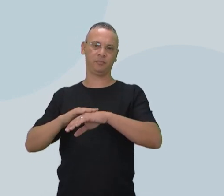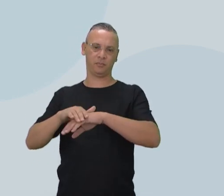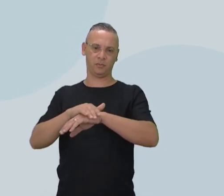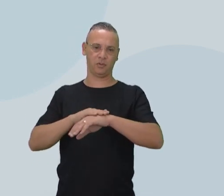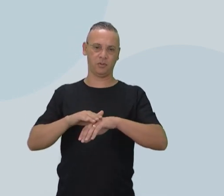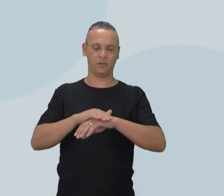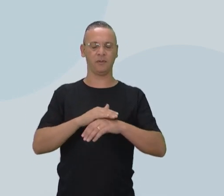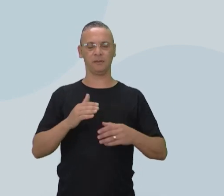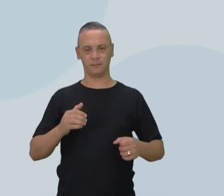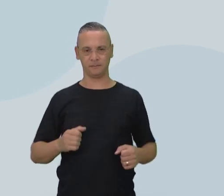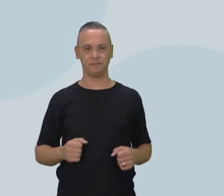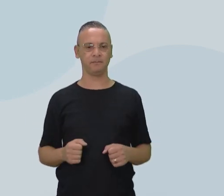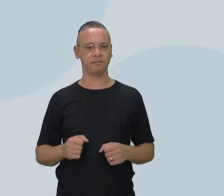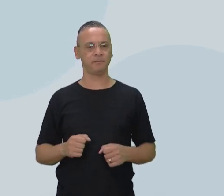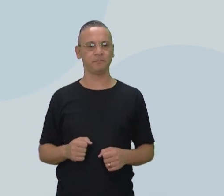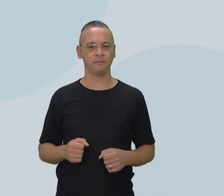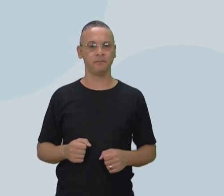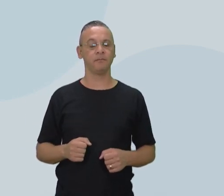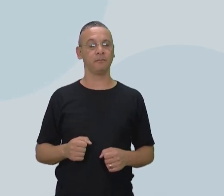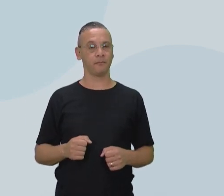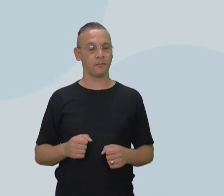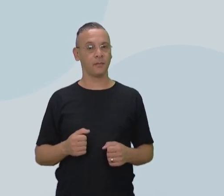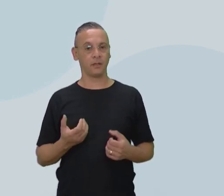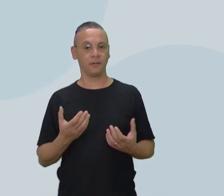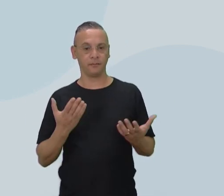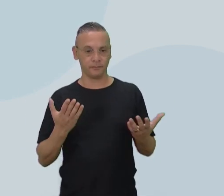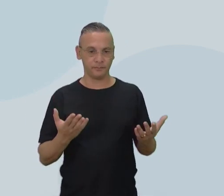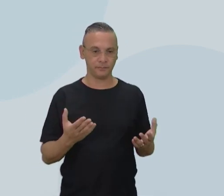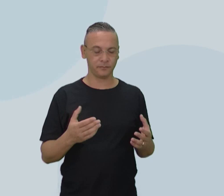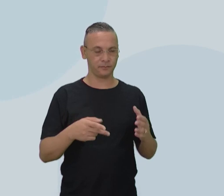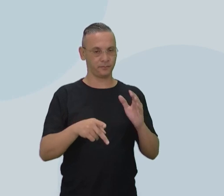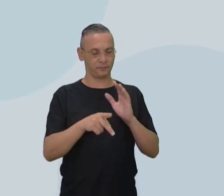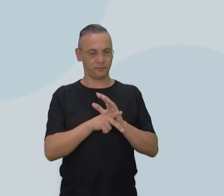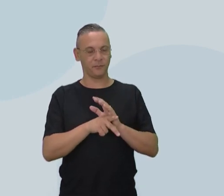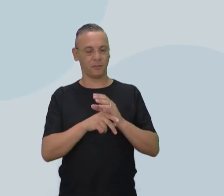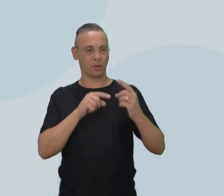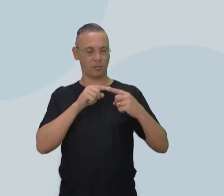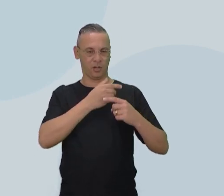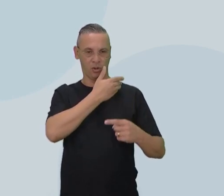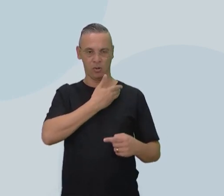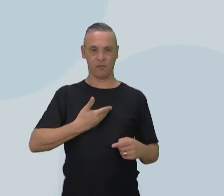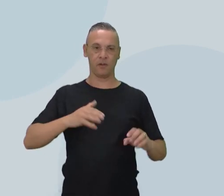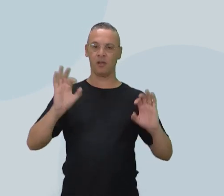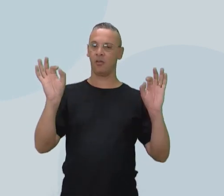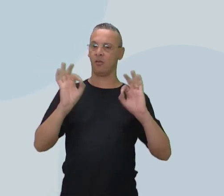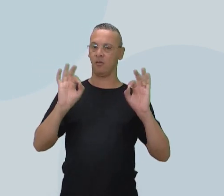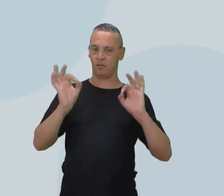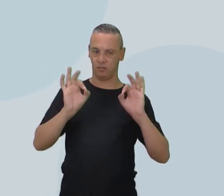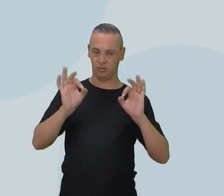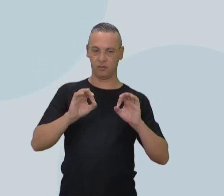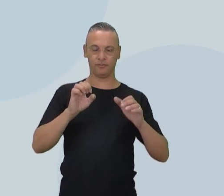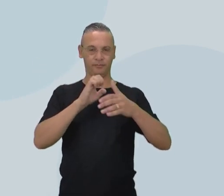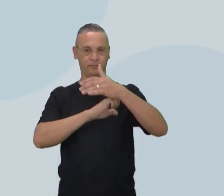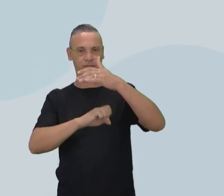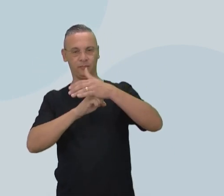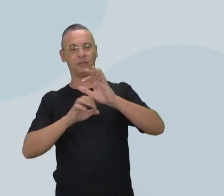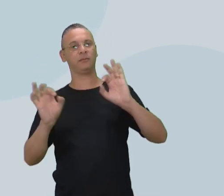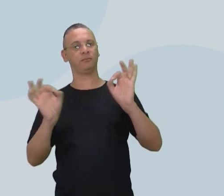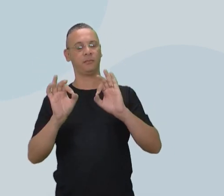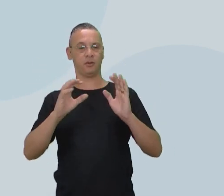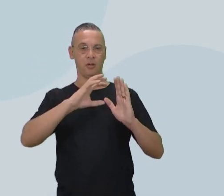da Imprensa. Entidade civil não governamental, não corporativa e